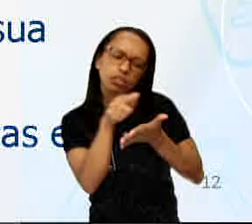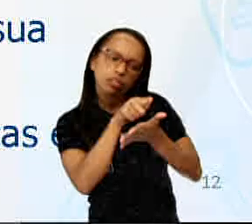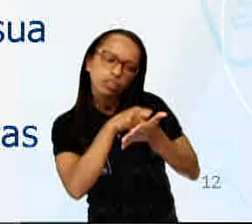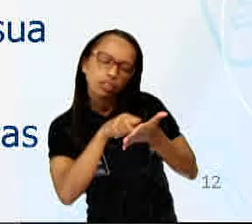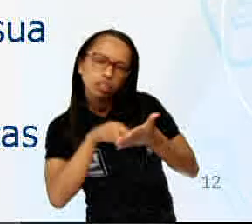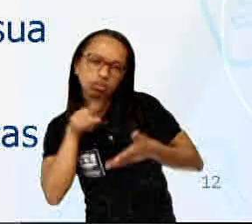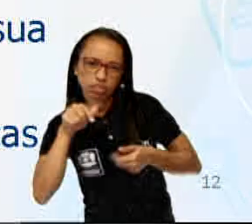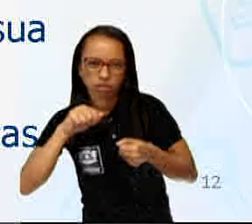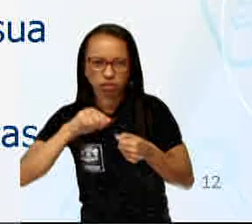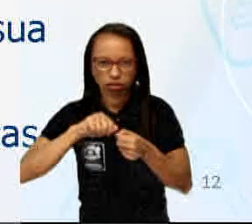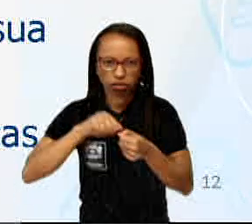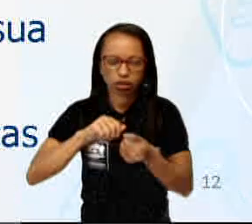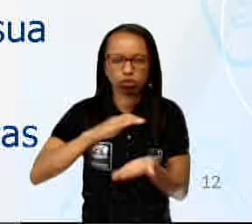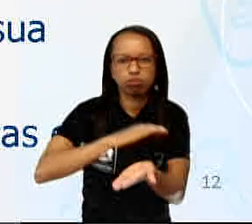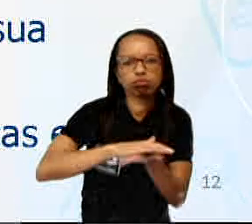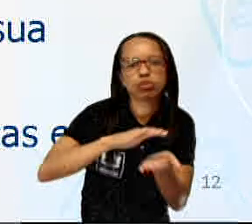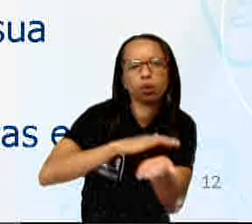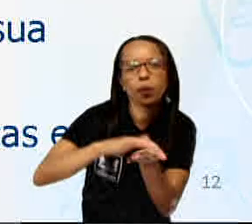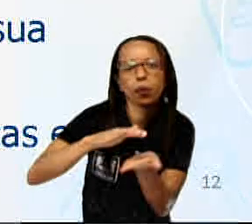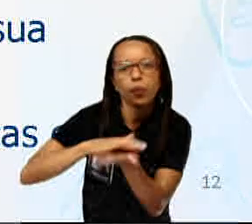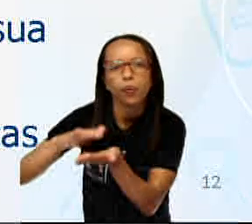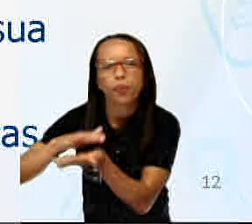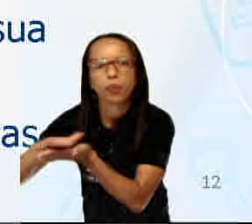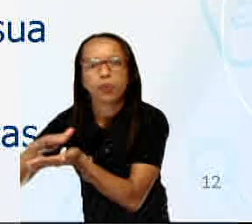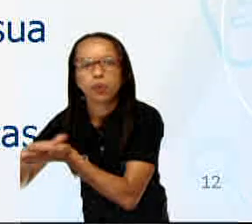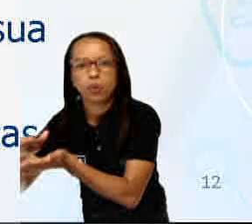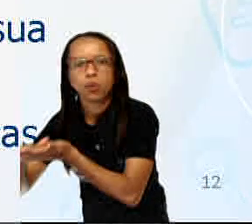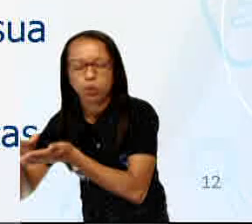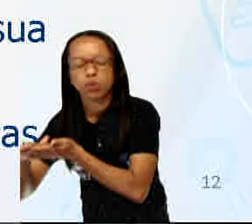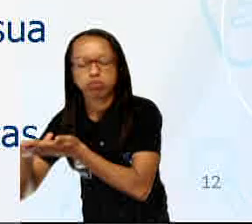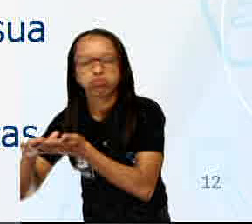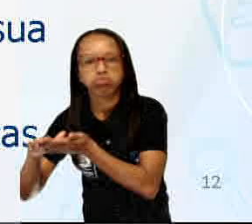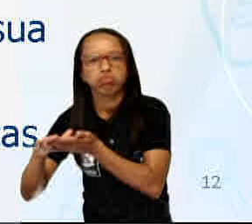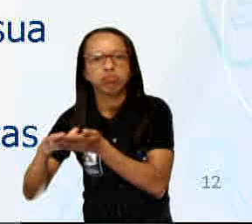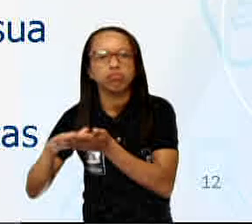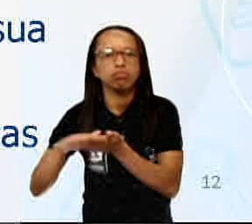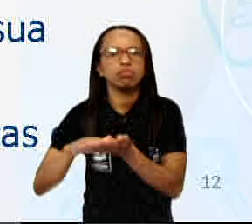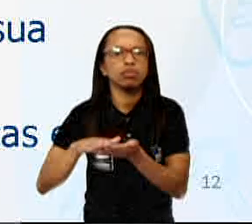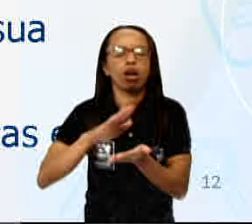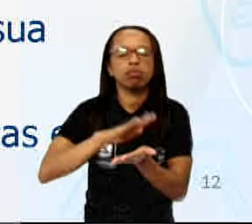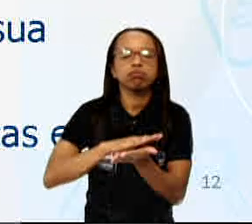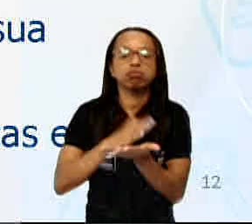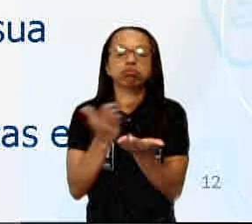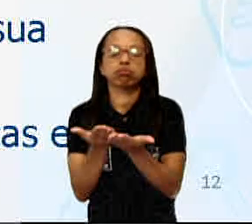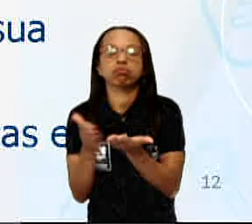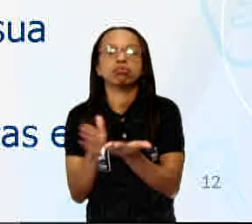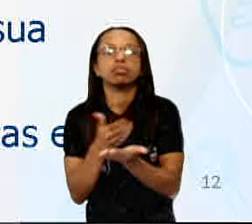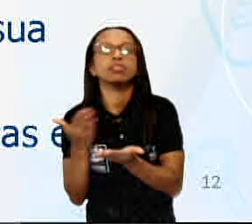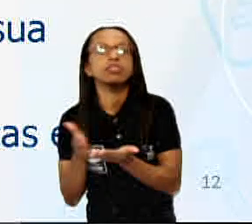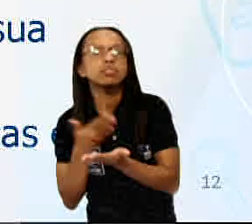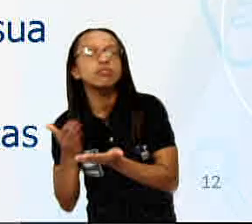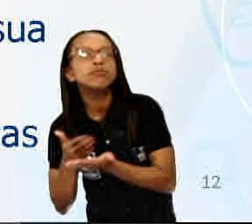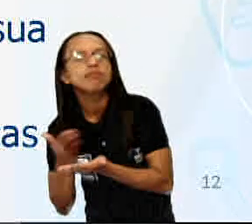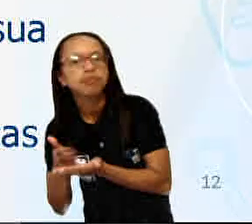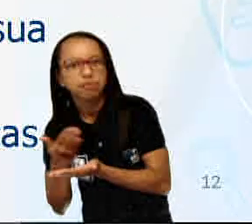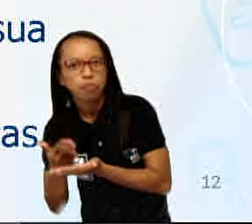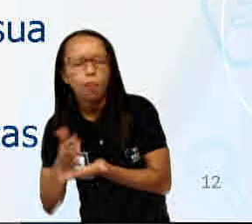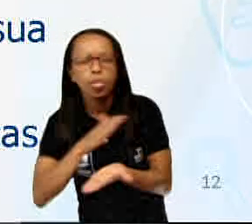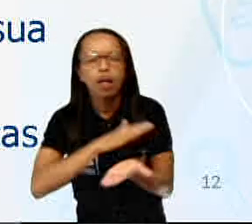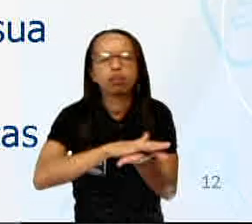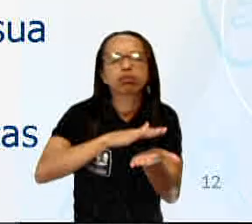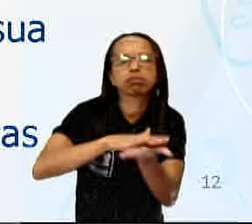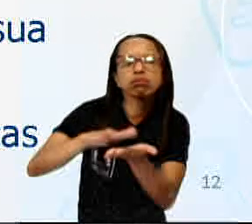ser publicado numa coletânea de textos literários que vai ser colhida,